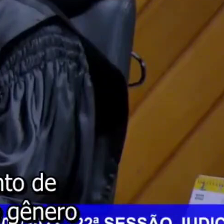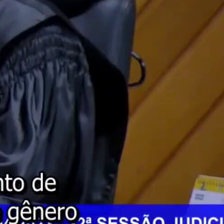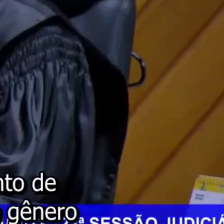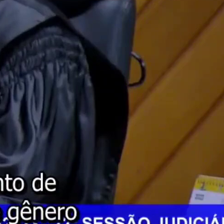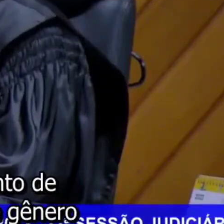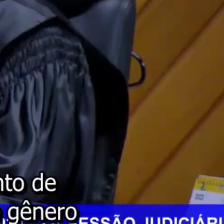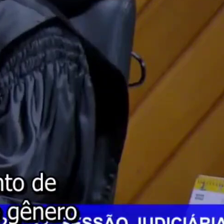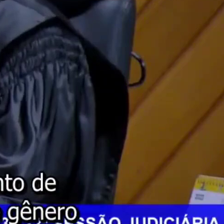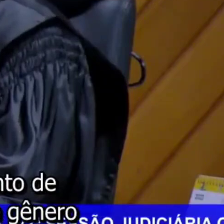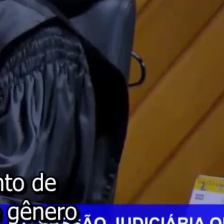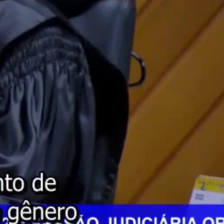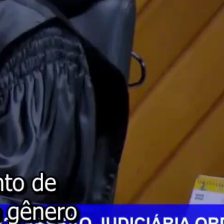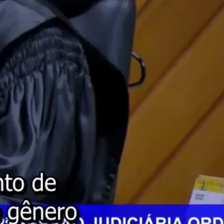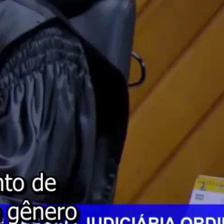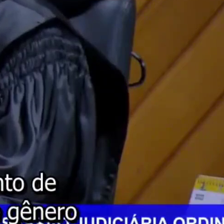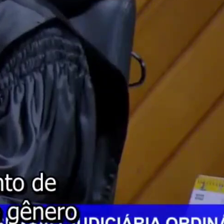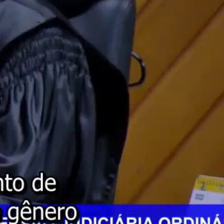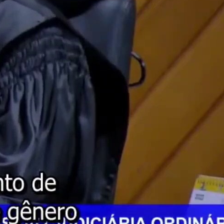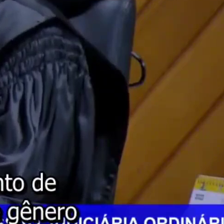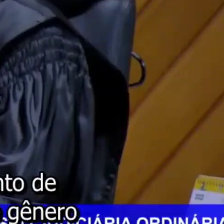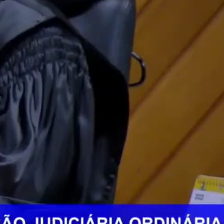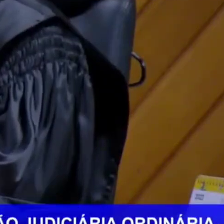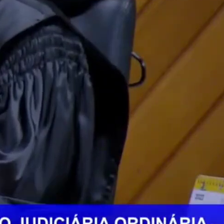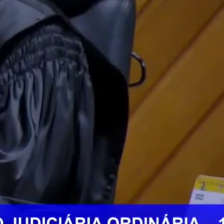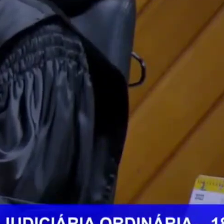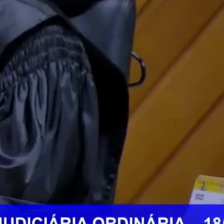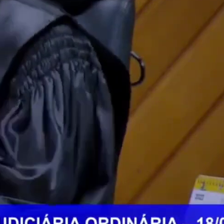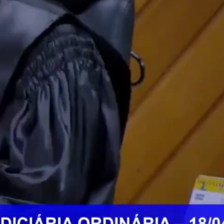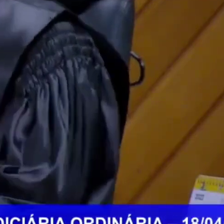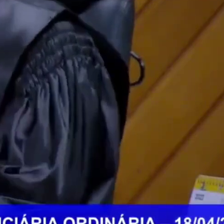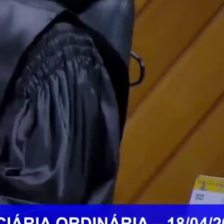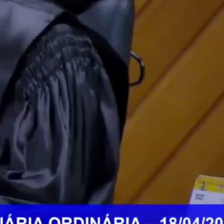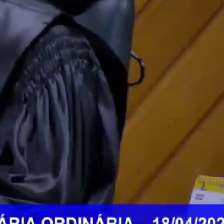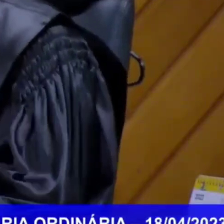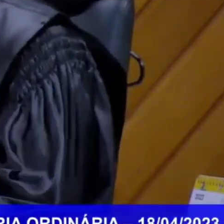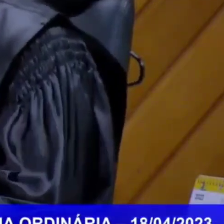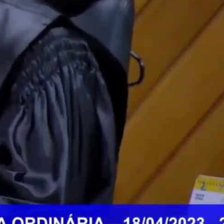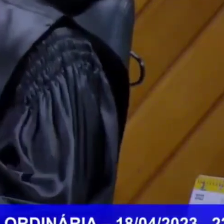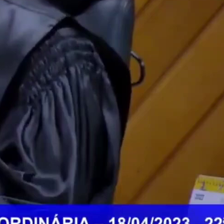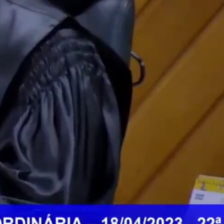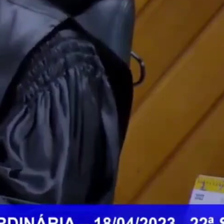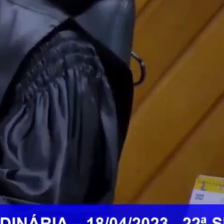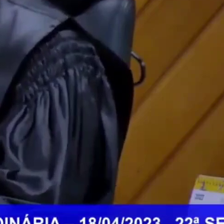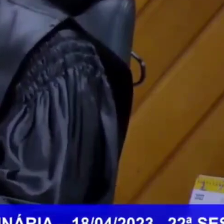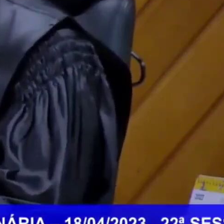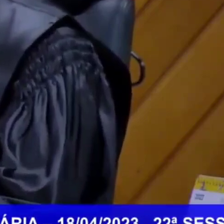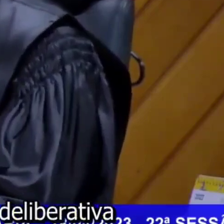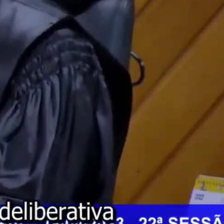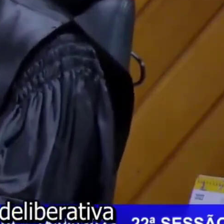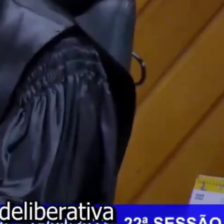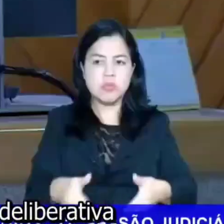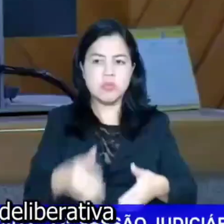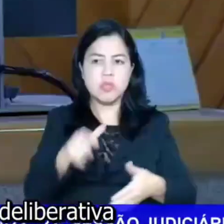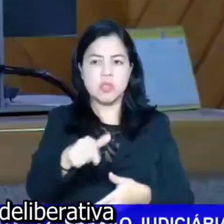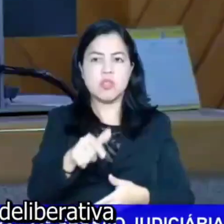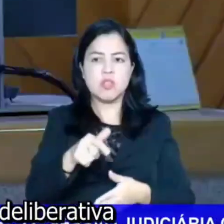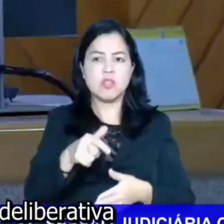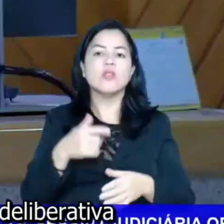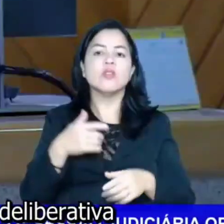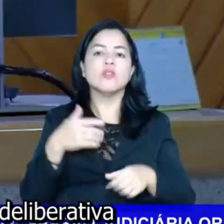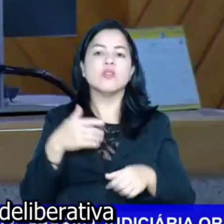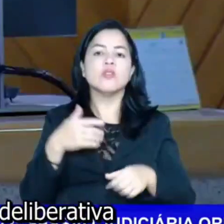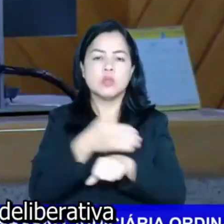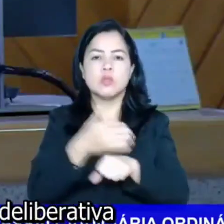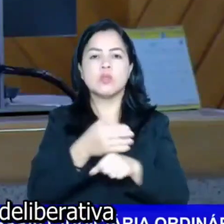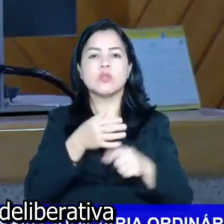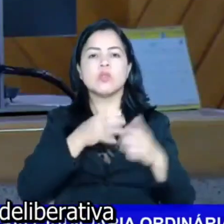ao deixar de observar as cotas de gênero e raça. Alegou Foco desembargador